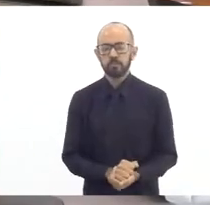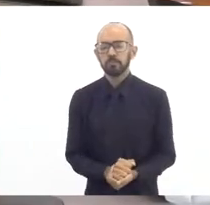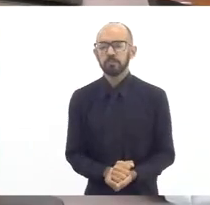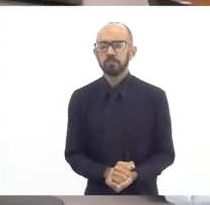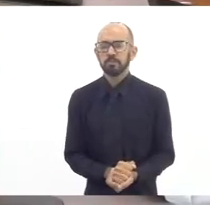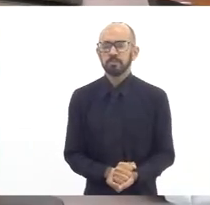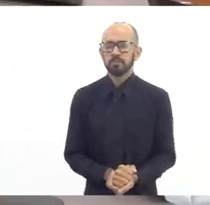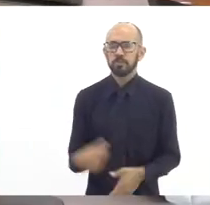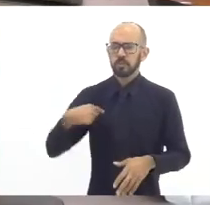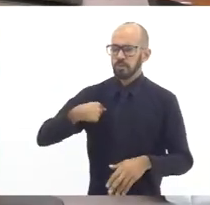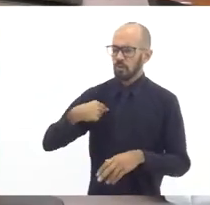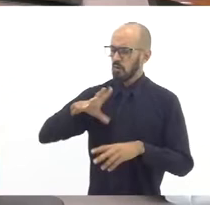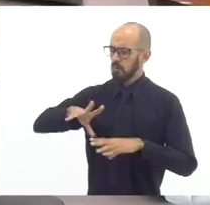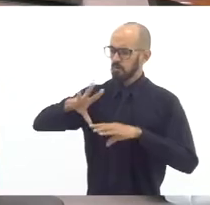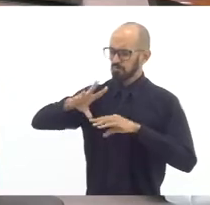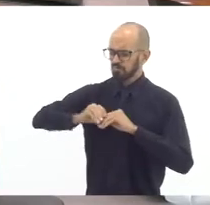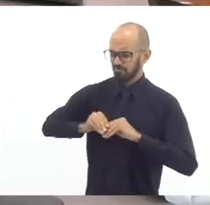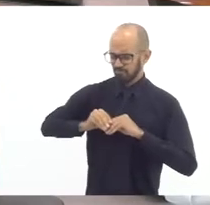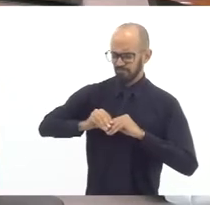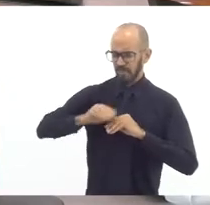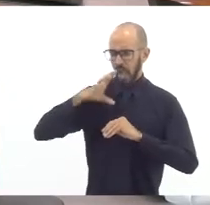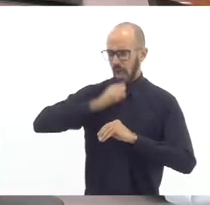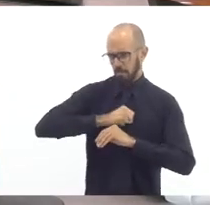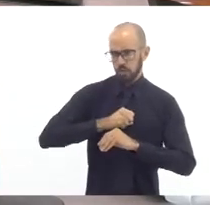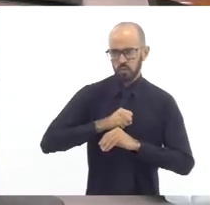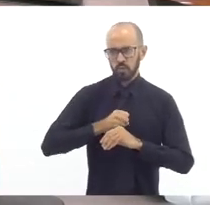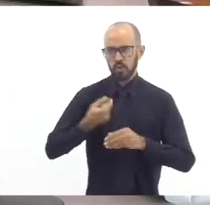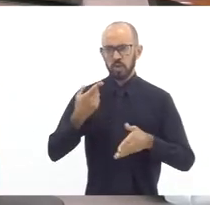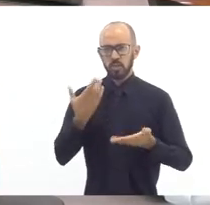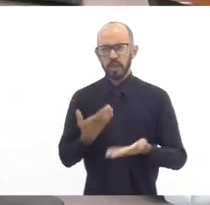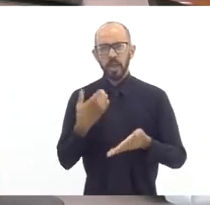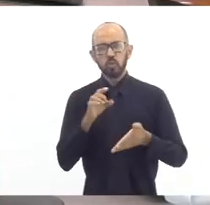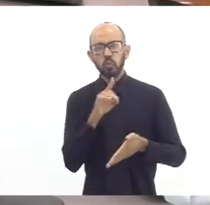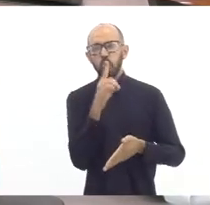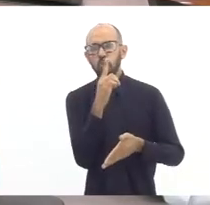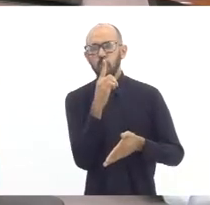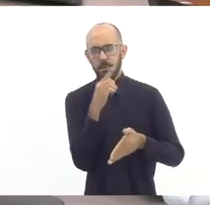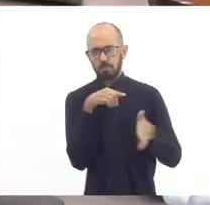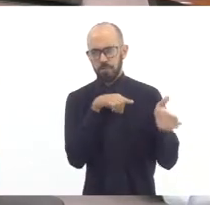Eu vou ser breve. Eu só queria fazer uma pergunta.